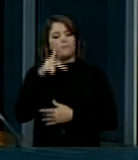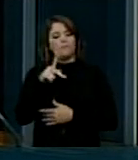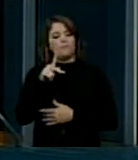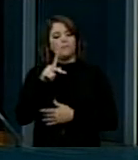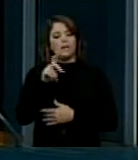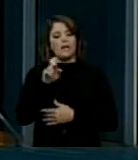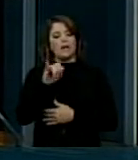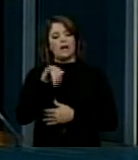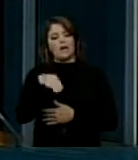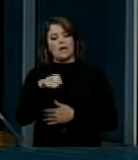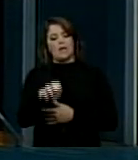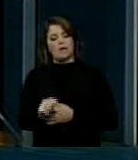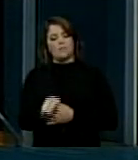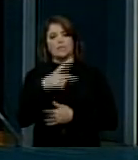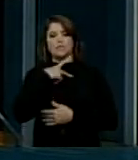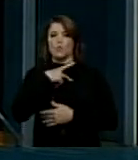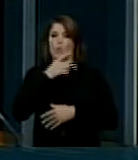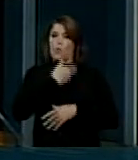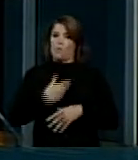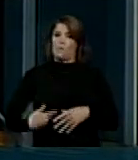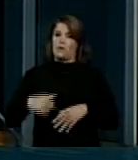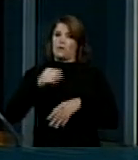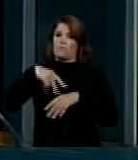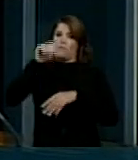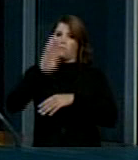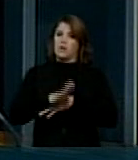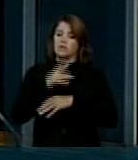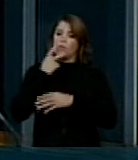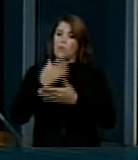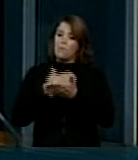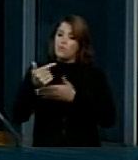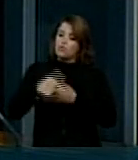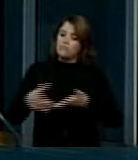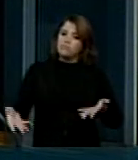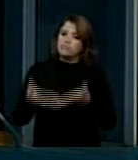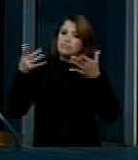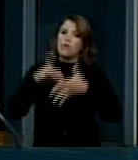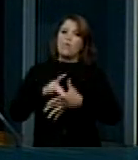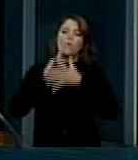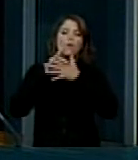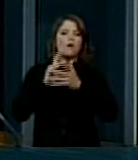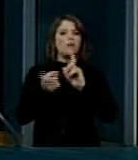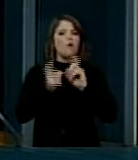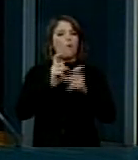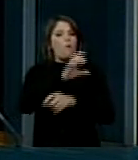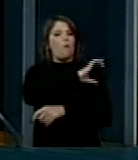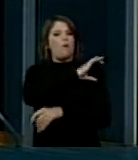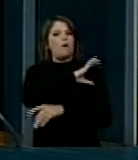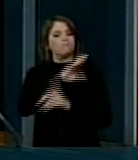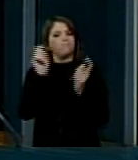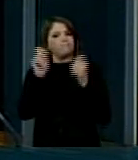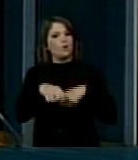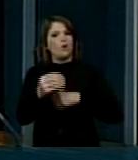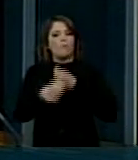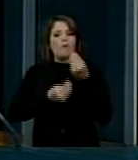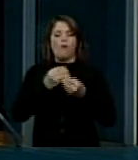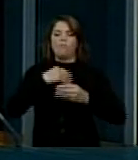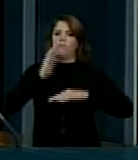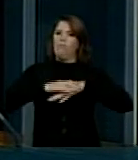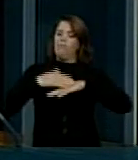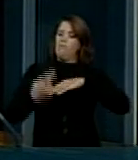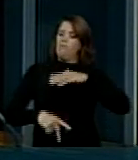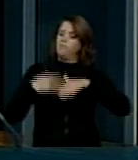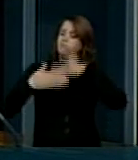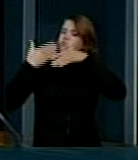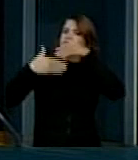Estado brasileiro passa de novo a ser o indutor, o líder, o coordenador da capacidade de desenvolvimento